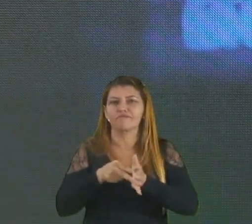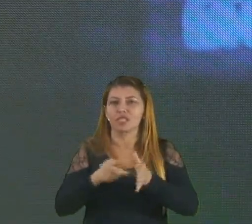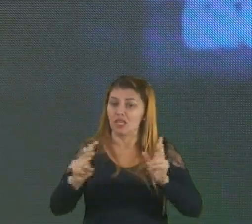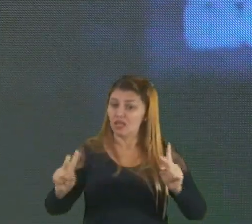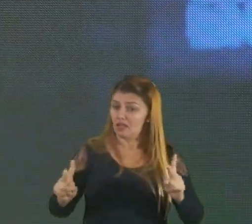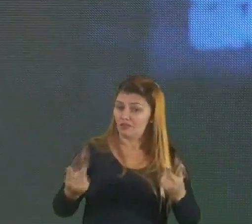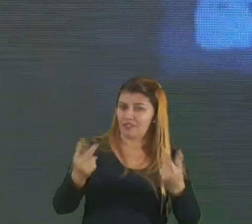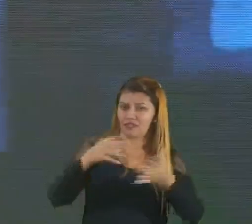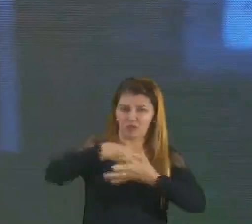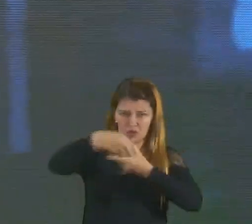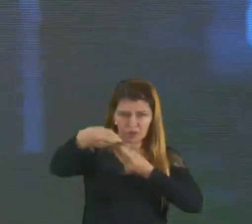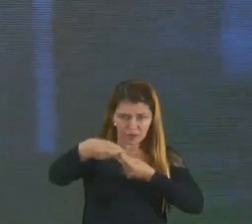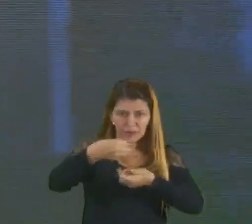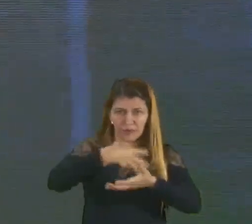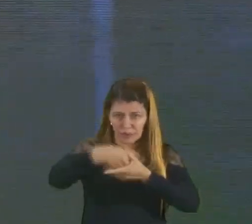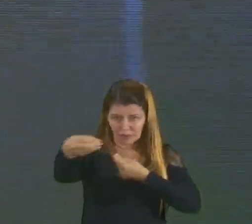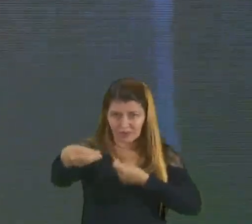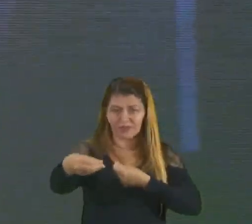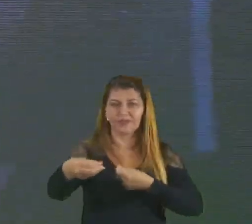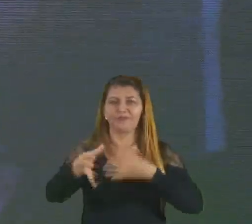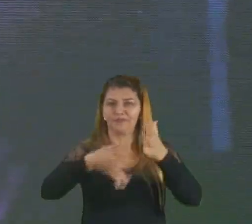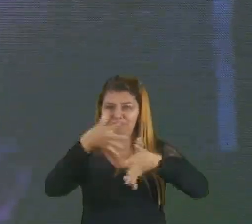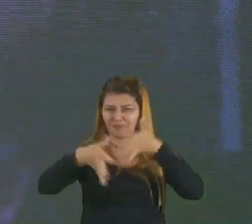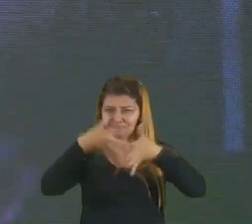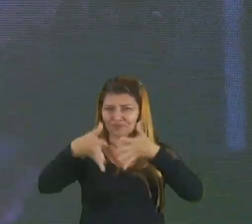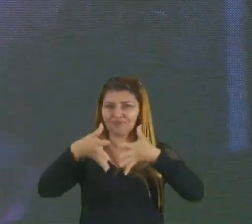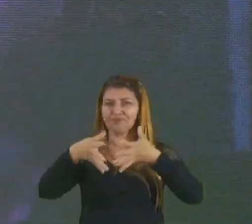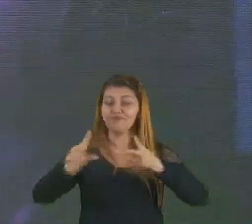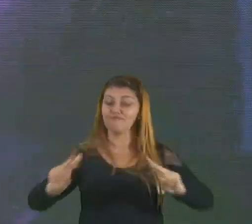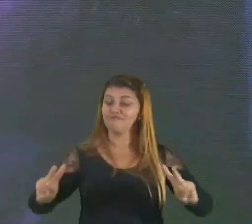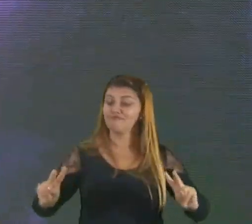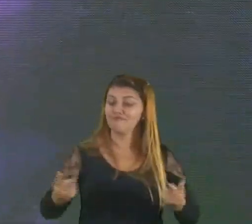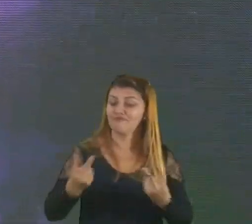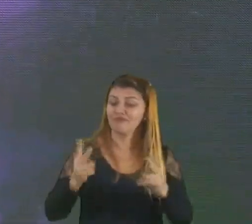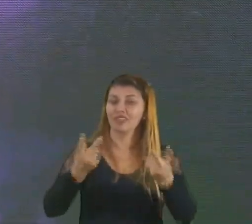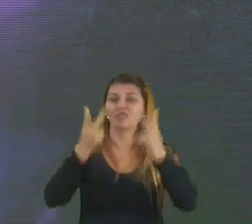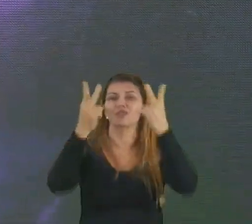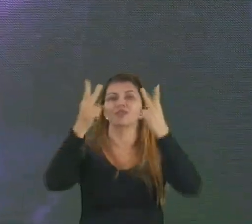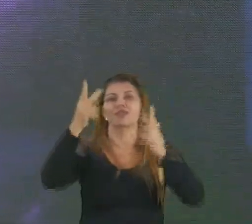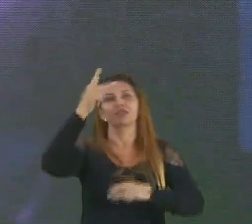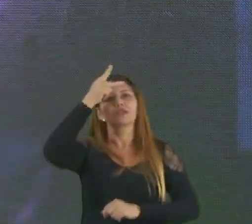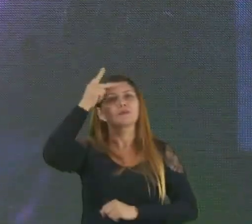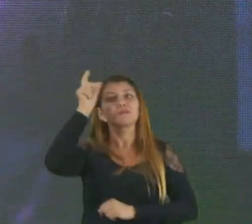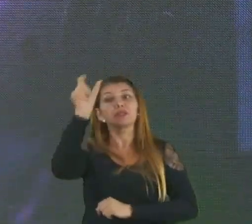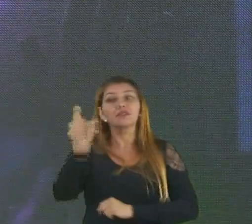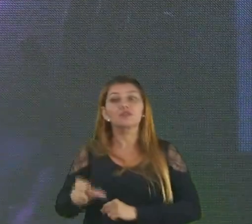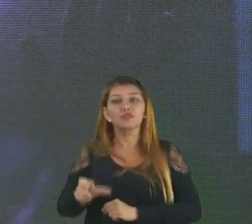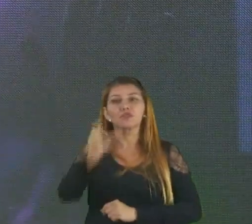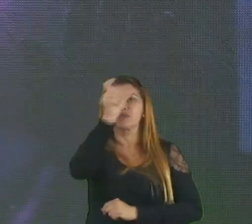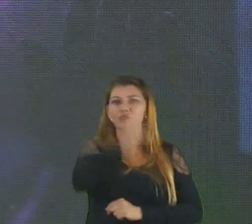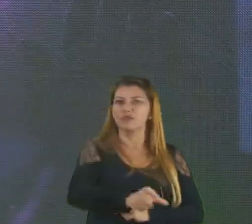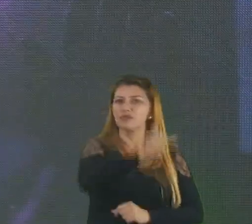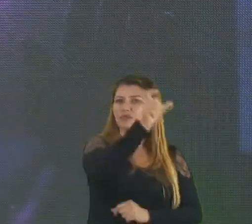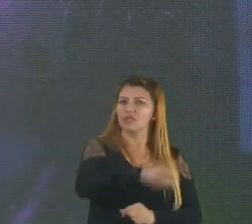diga: a vitória. Diga mais forte: a vitória é daqueles que